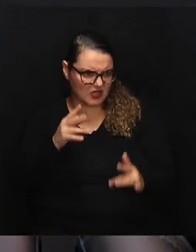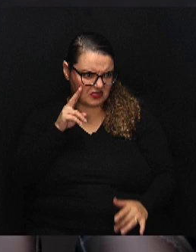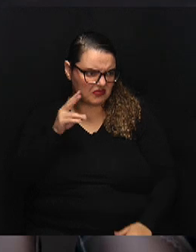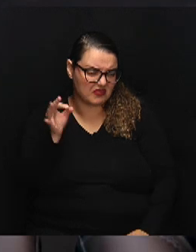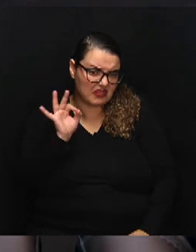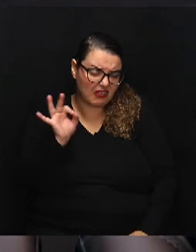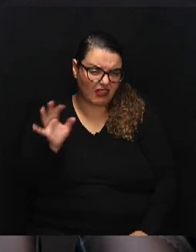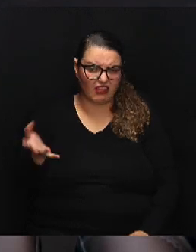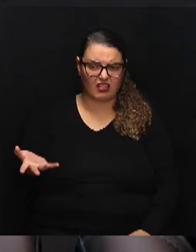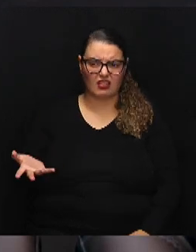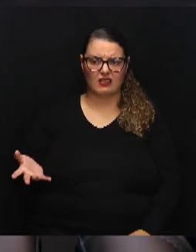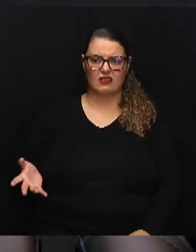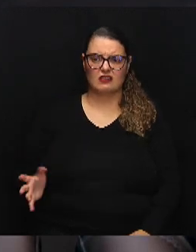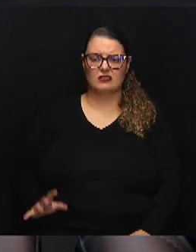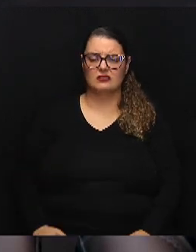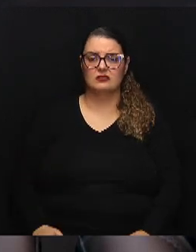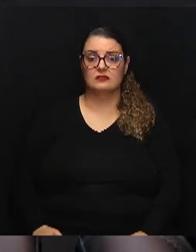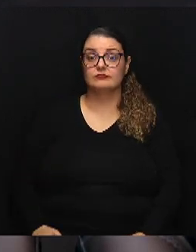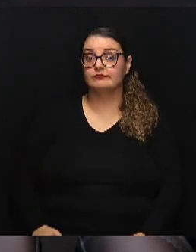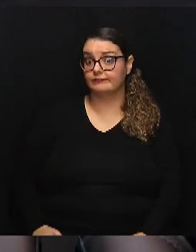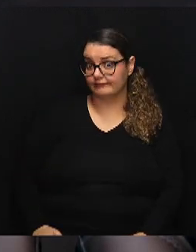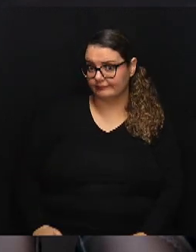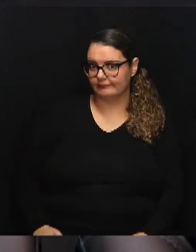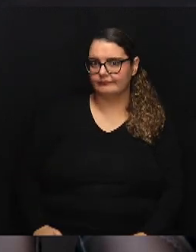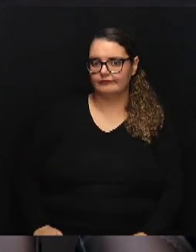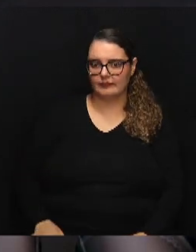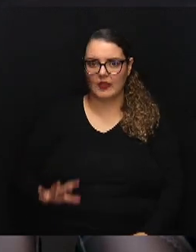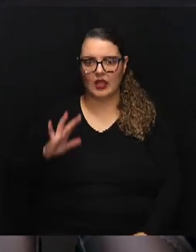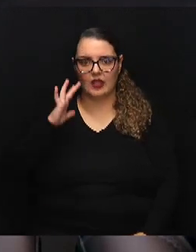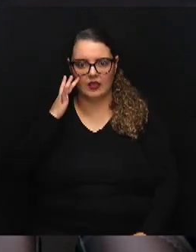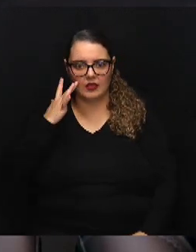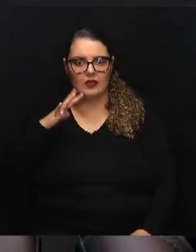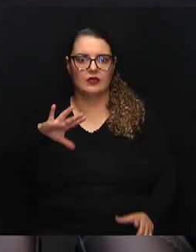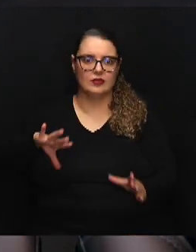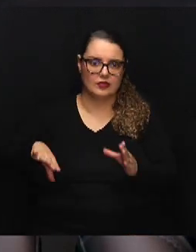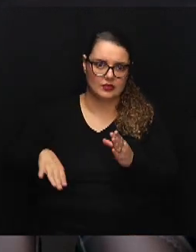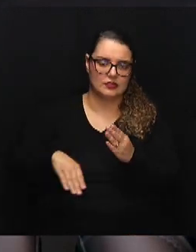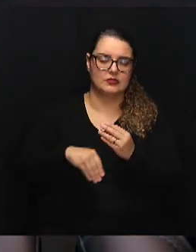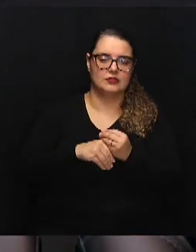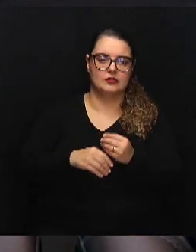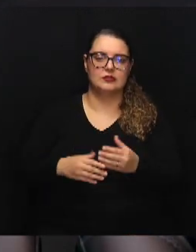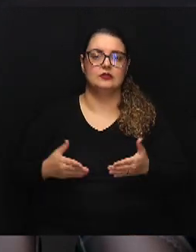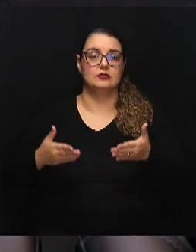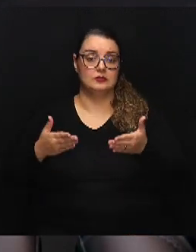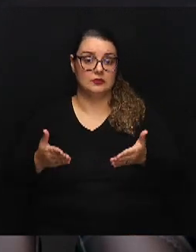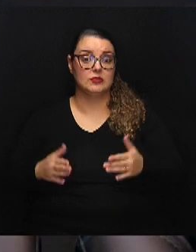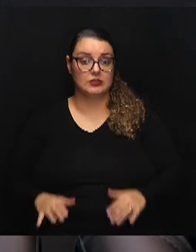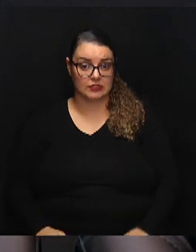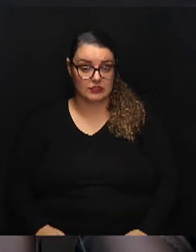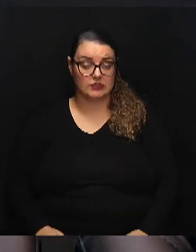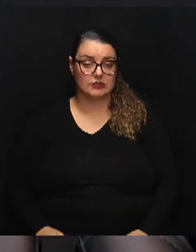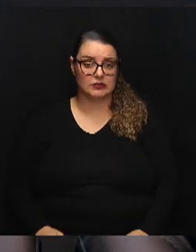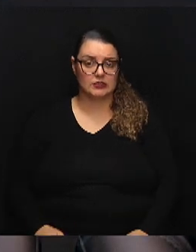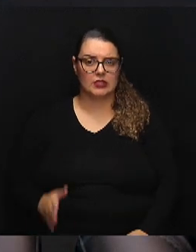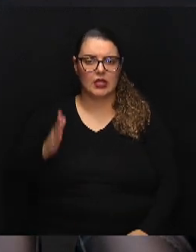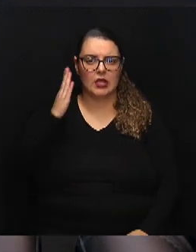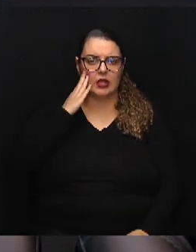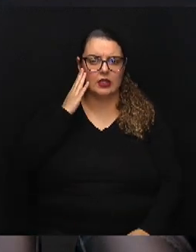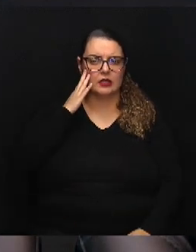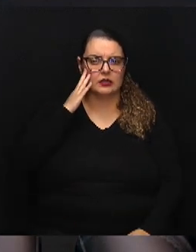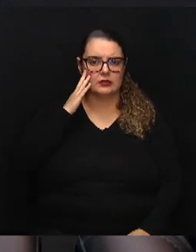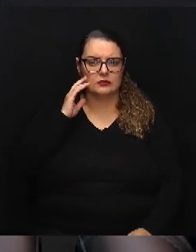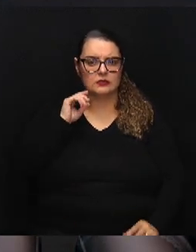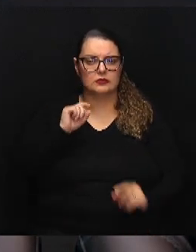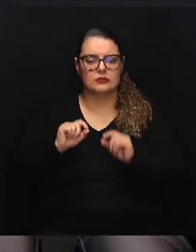né? E acho que muito, né, completando o que ela trouxe, é saber separar o que